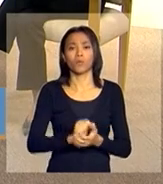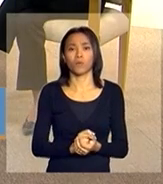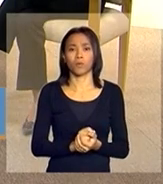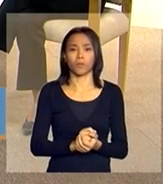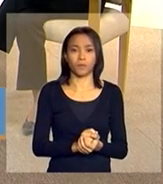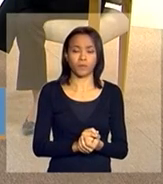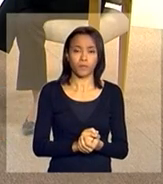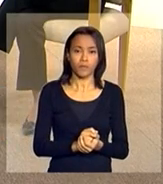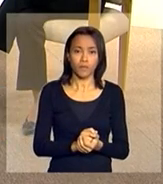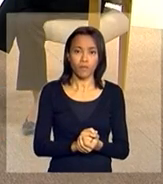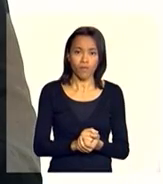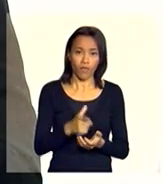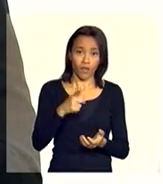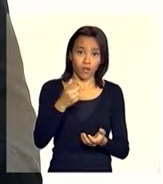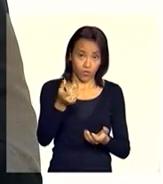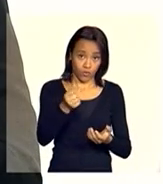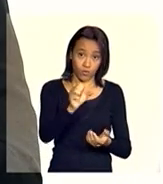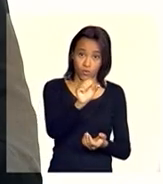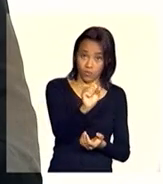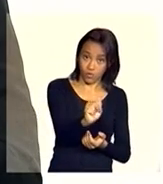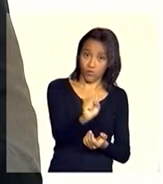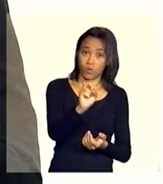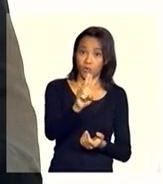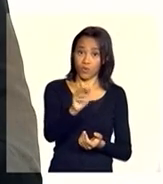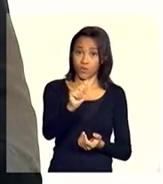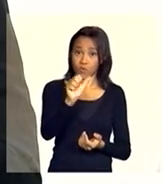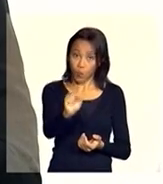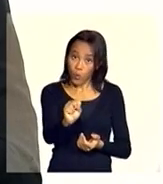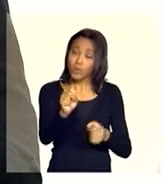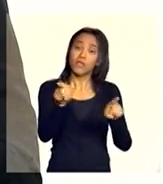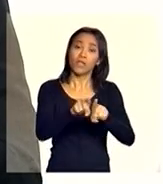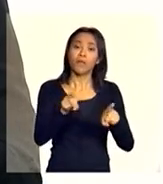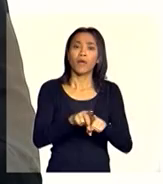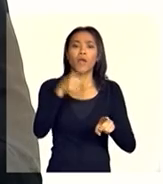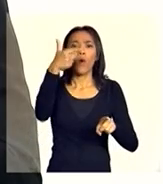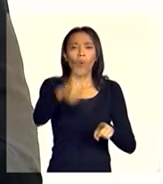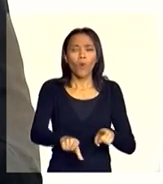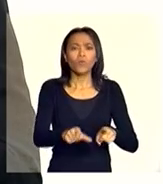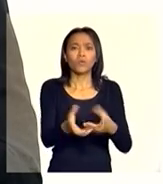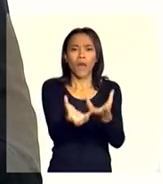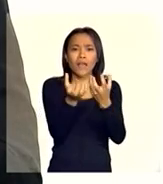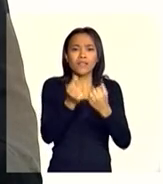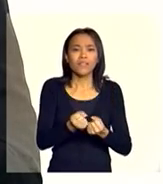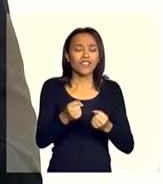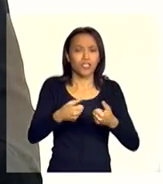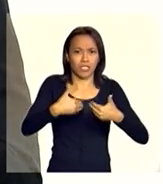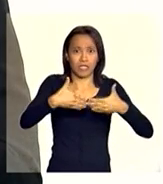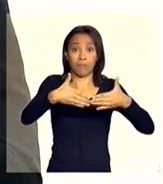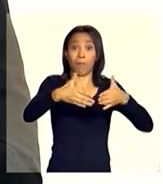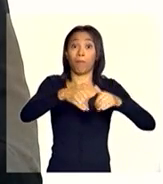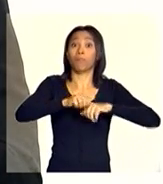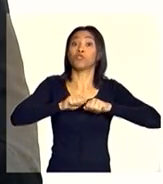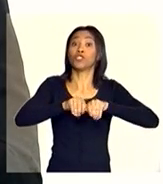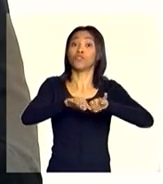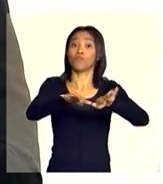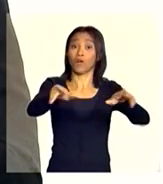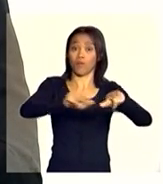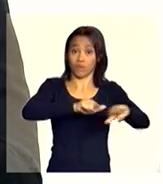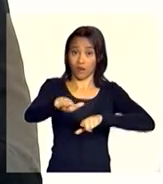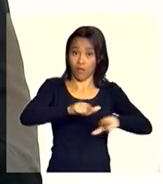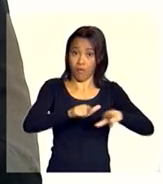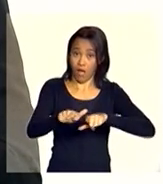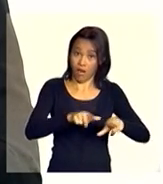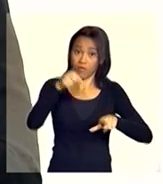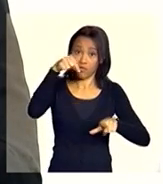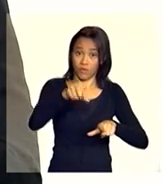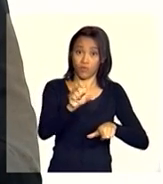termo de aceite de do acess suas teremos os termos de aceite de expansão de serviços do suas esse ano temos também